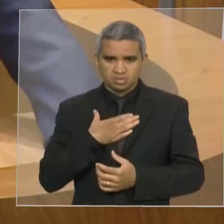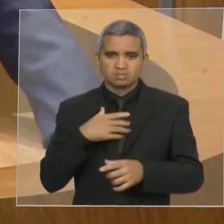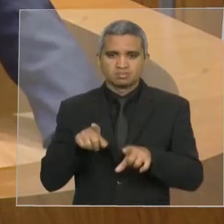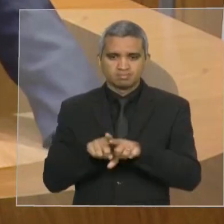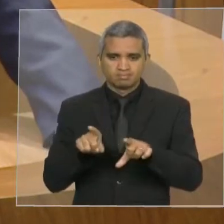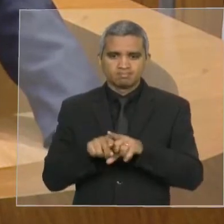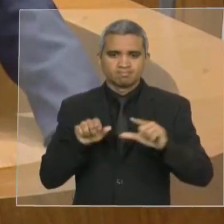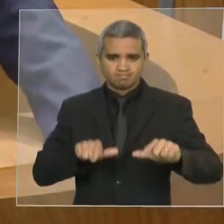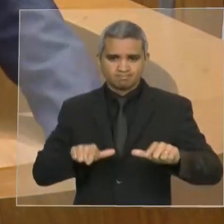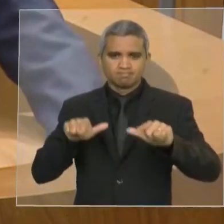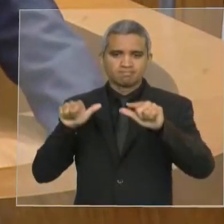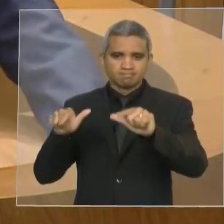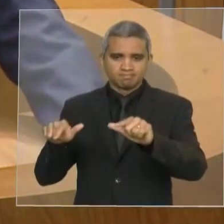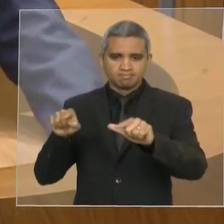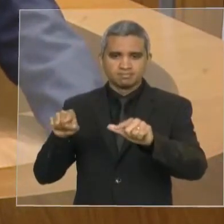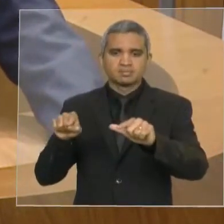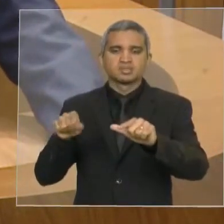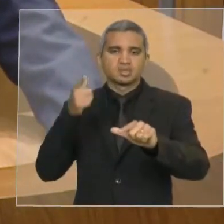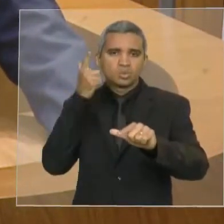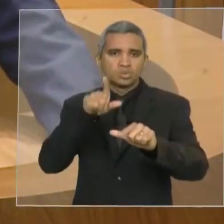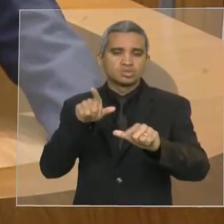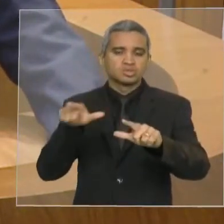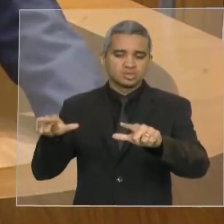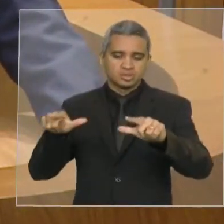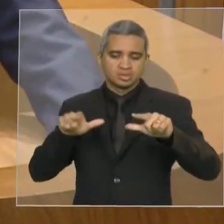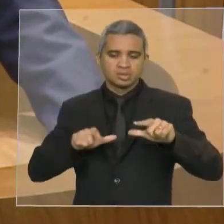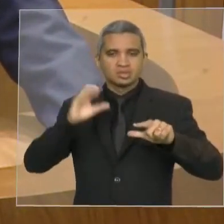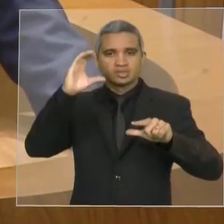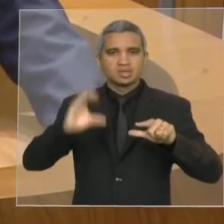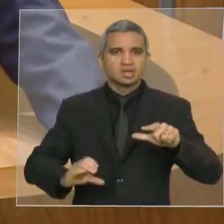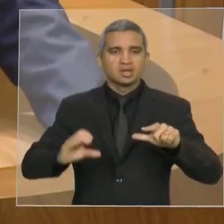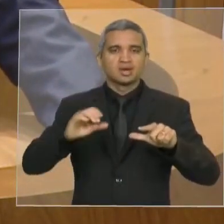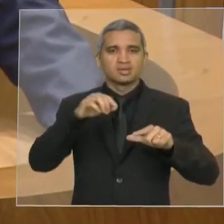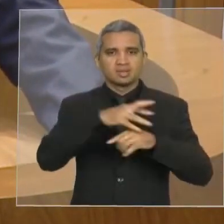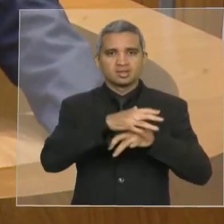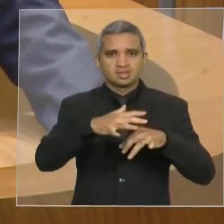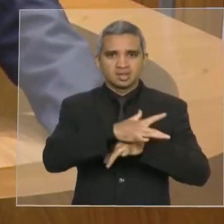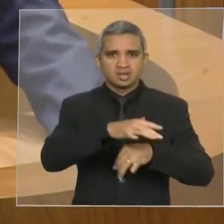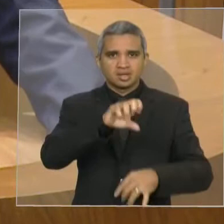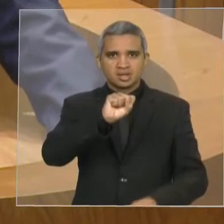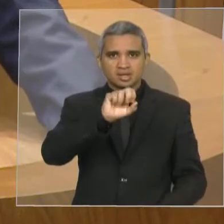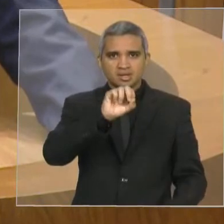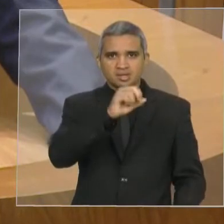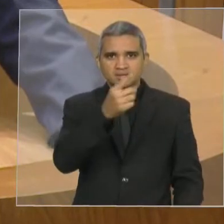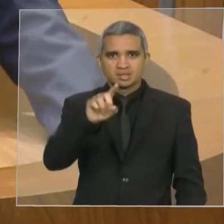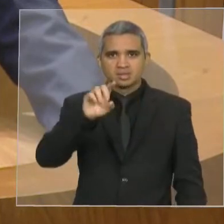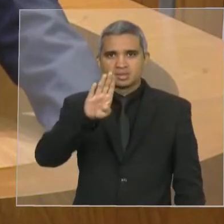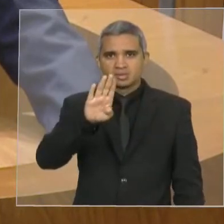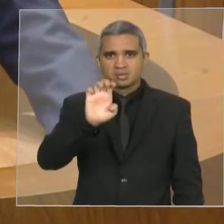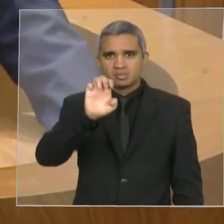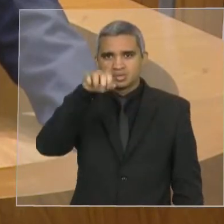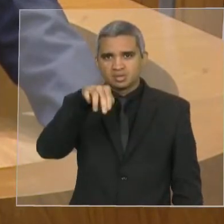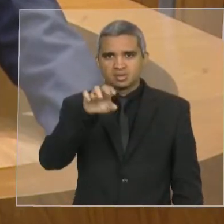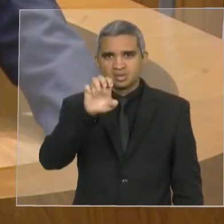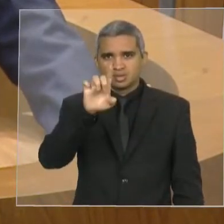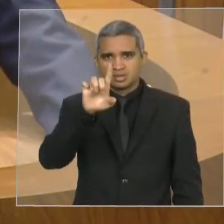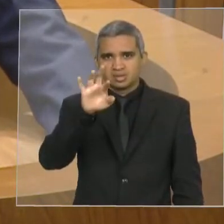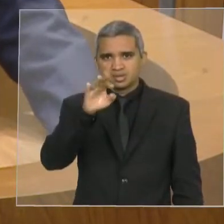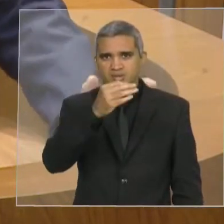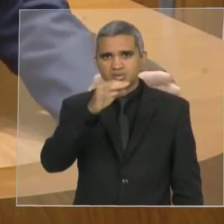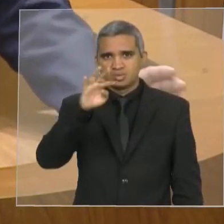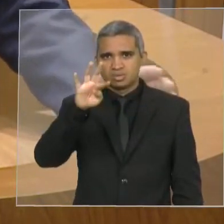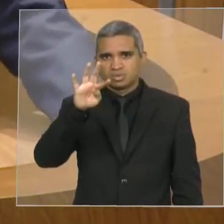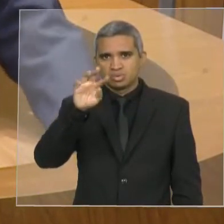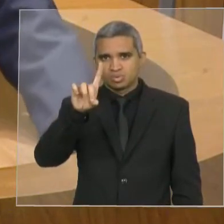tiveram o título de cidadão da cidade de São Benito do Rio Preto e passam agora também terem de